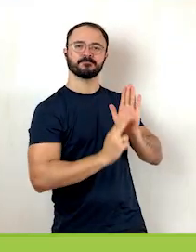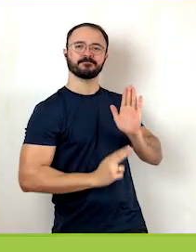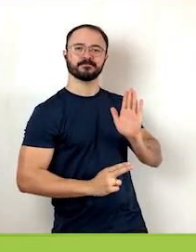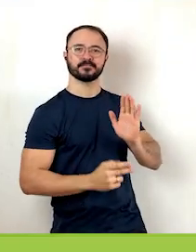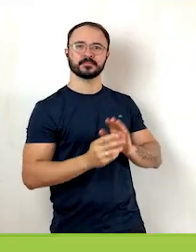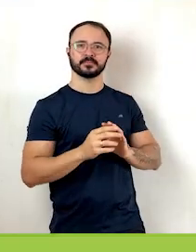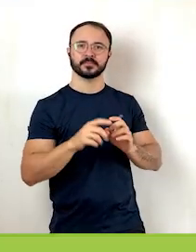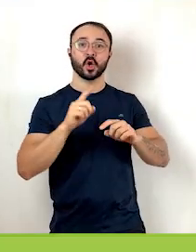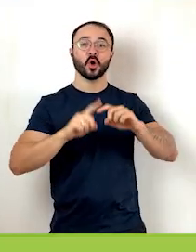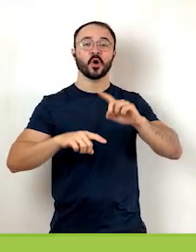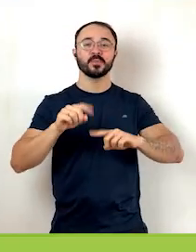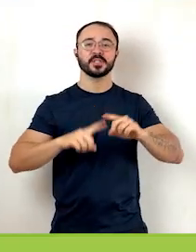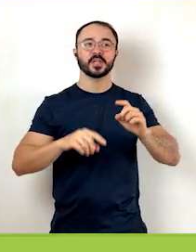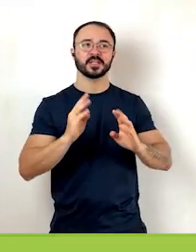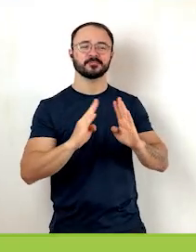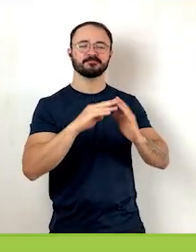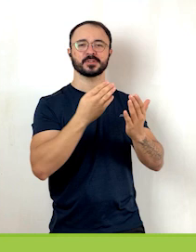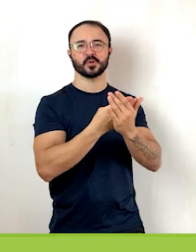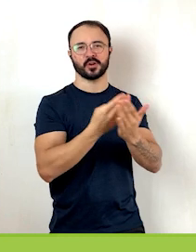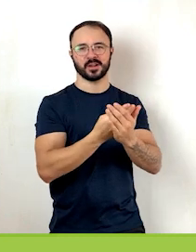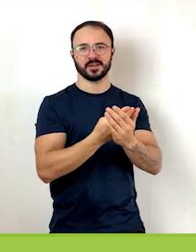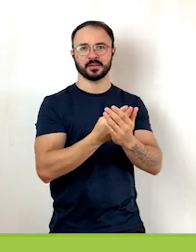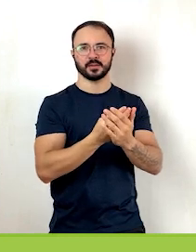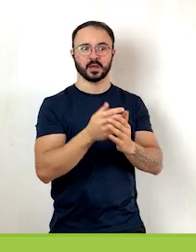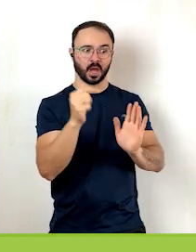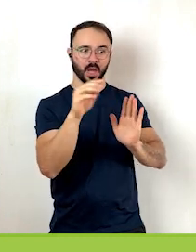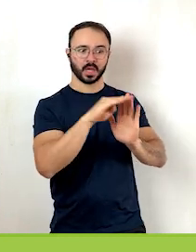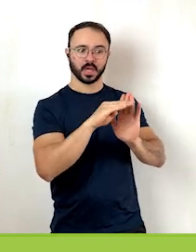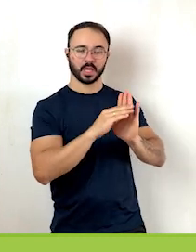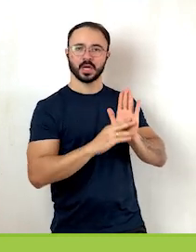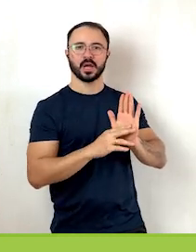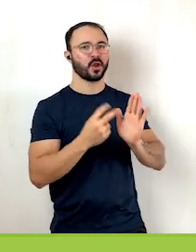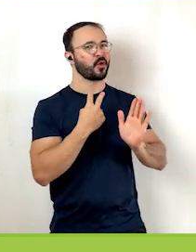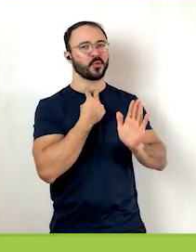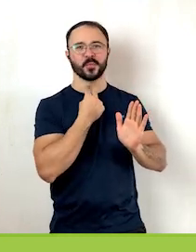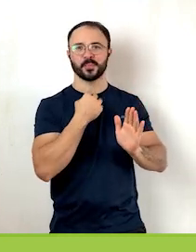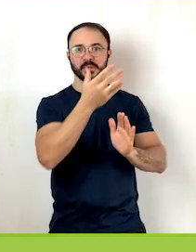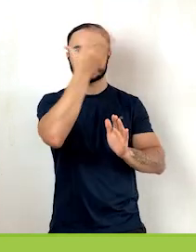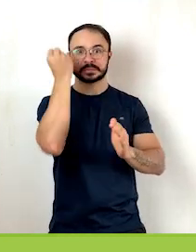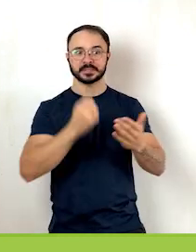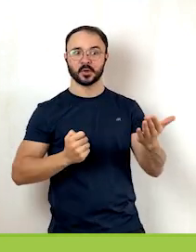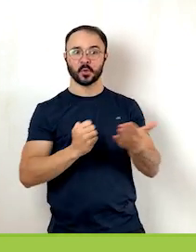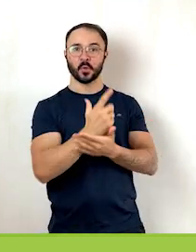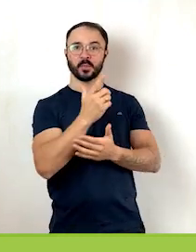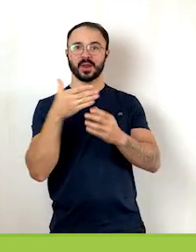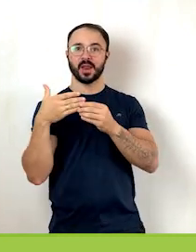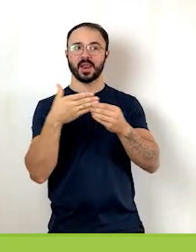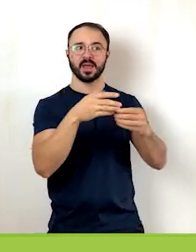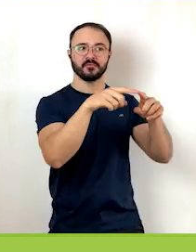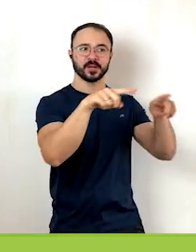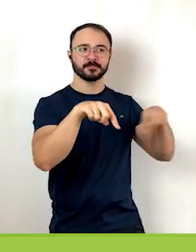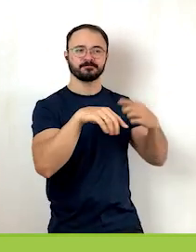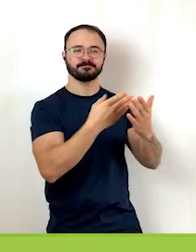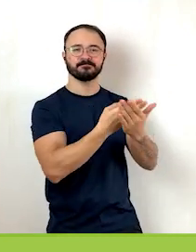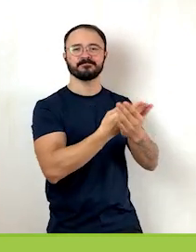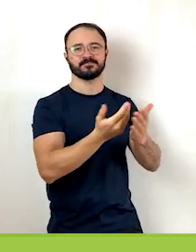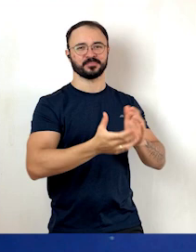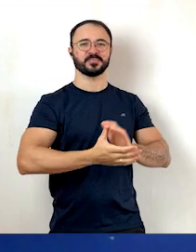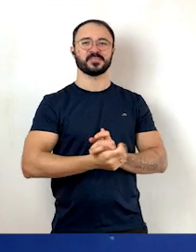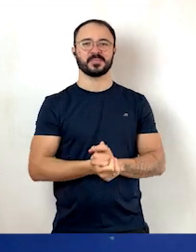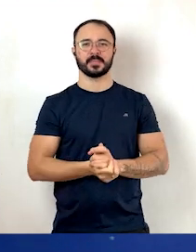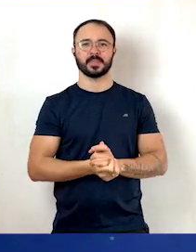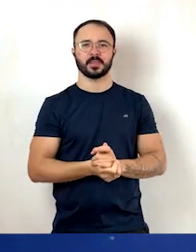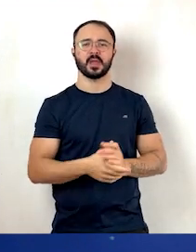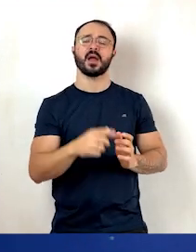lista de material escolar aqueles materiais que você não pode esquecer de comprar nem pode esquecer de levar para